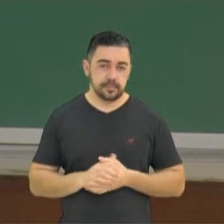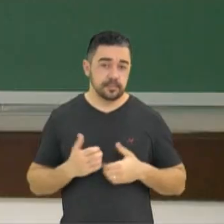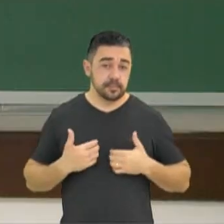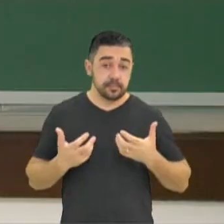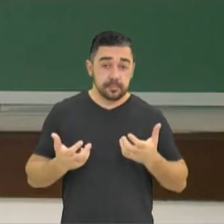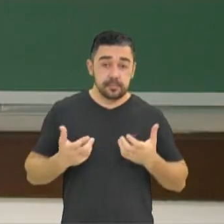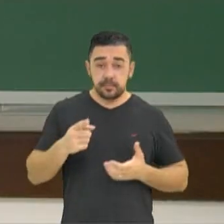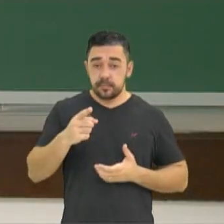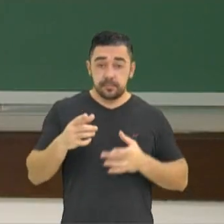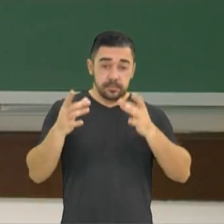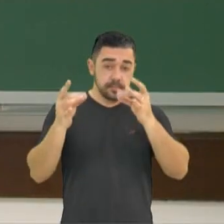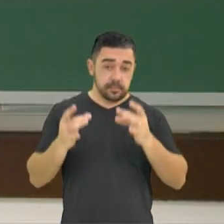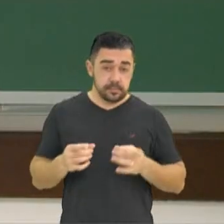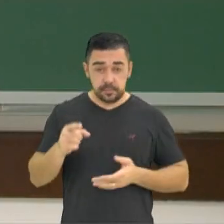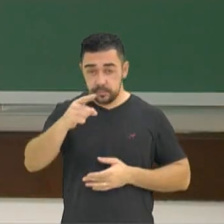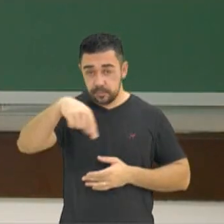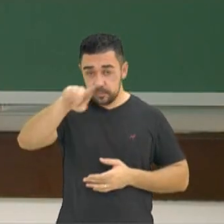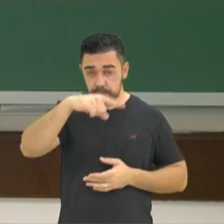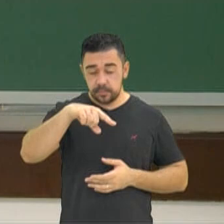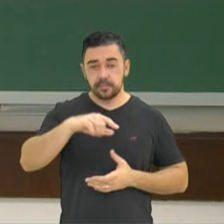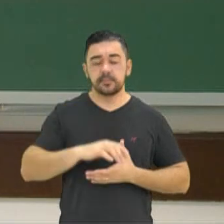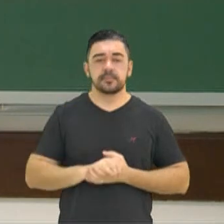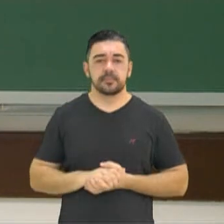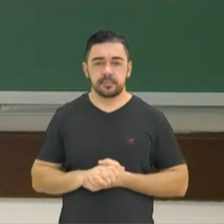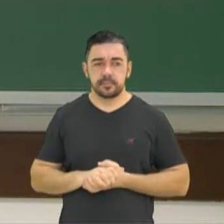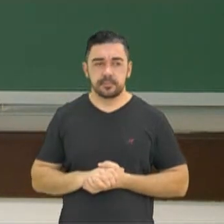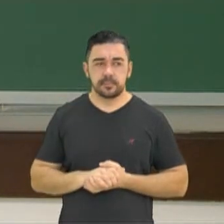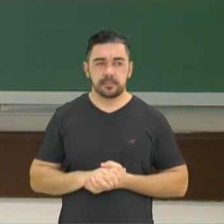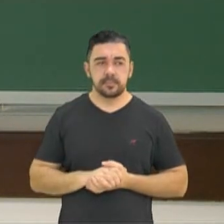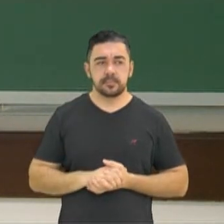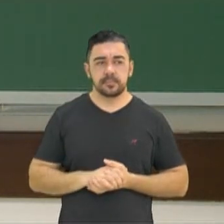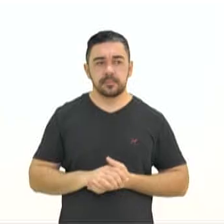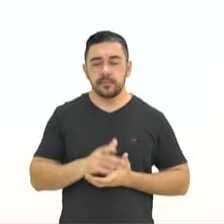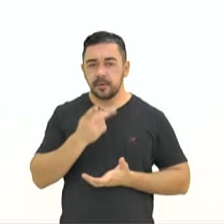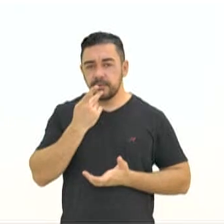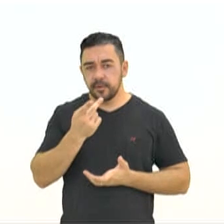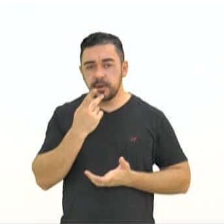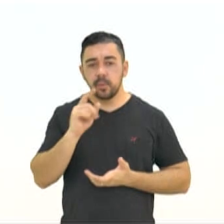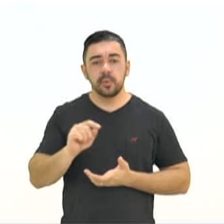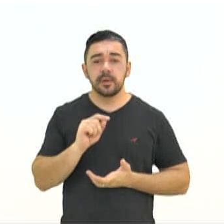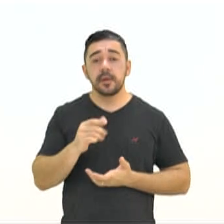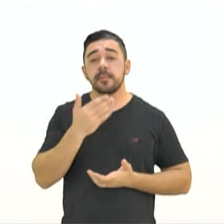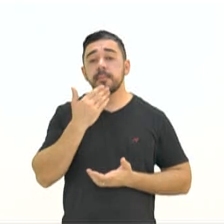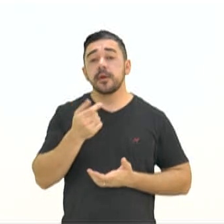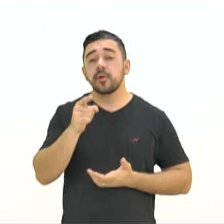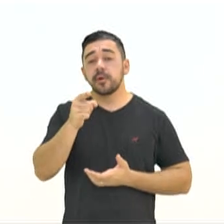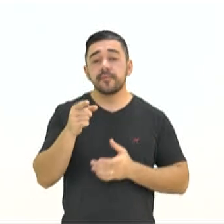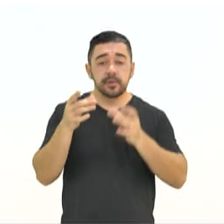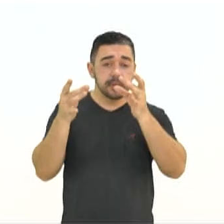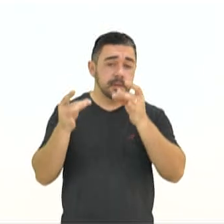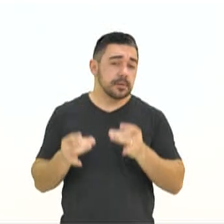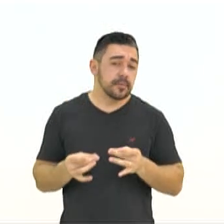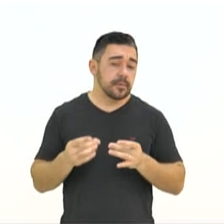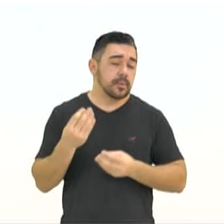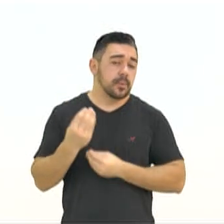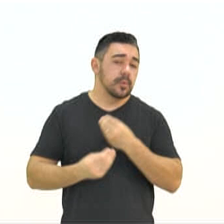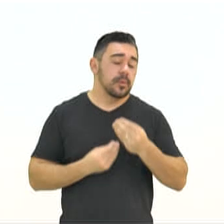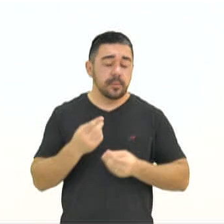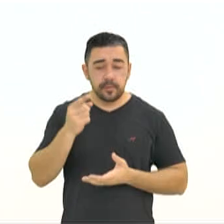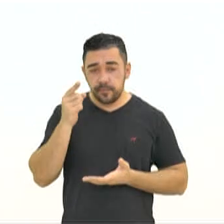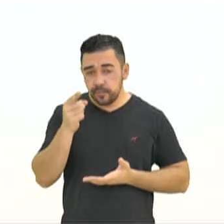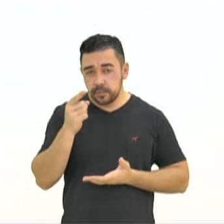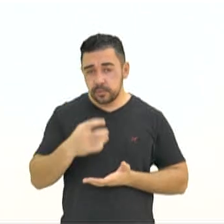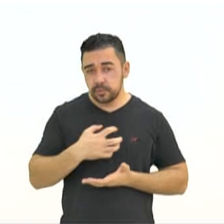façam a descrição de vocês. Então, marca lá a alternativa que melhor te descreve fisicamente. Então, vocês